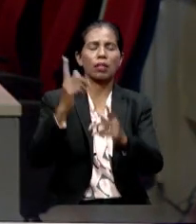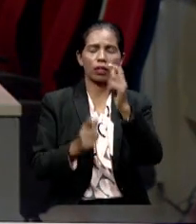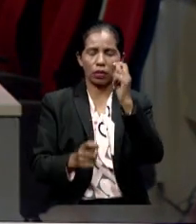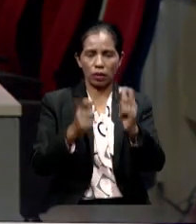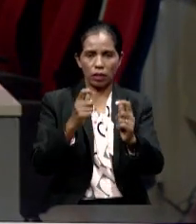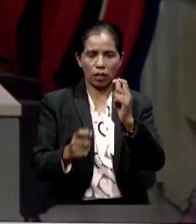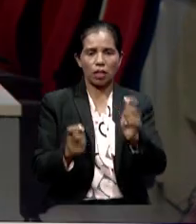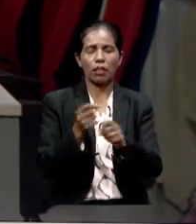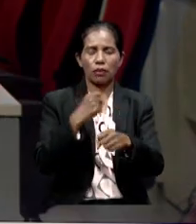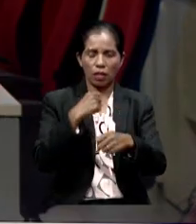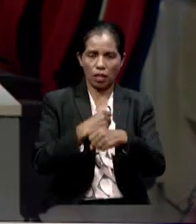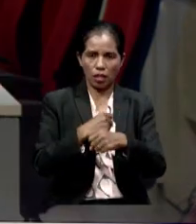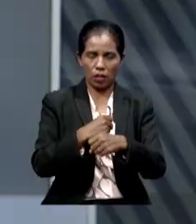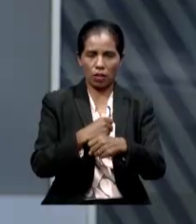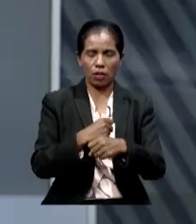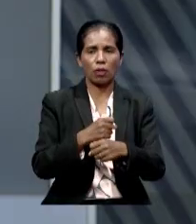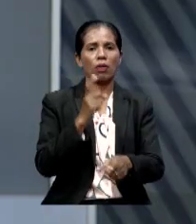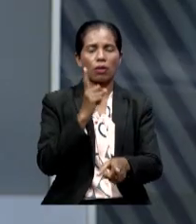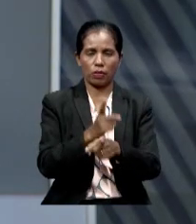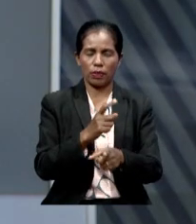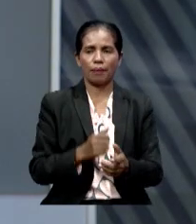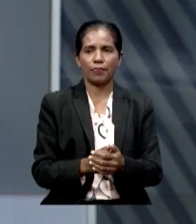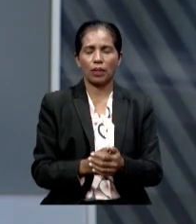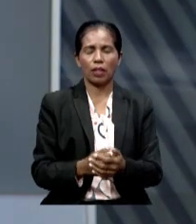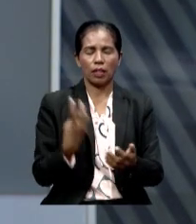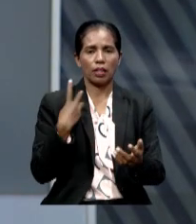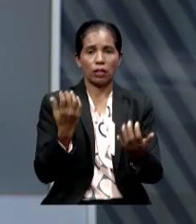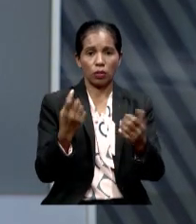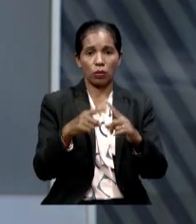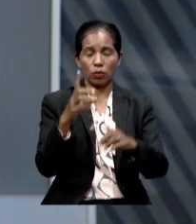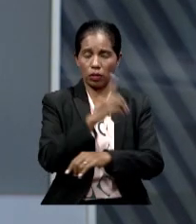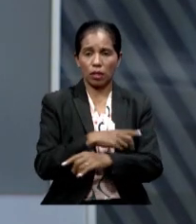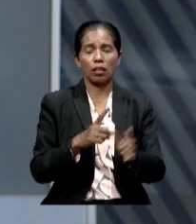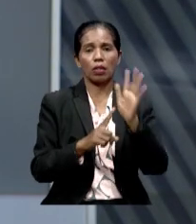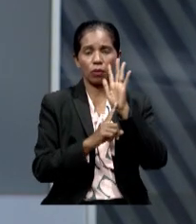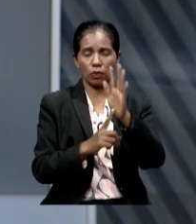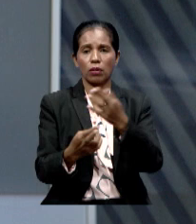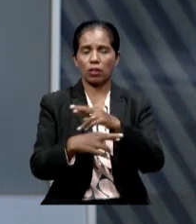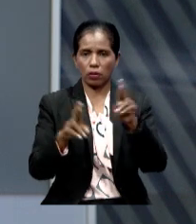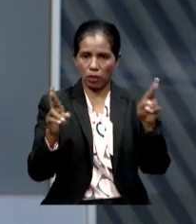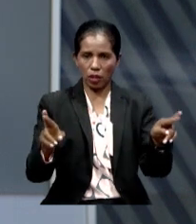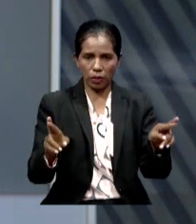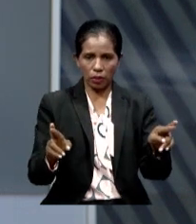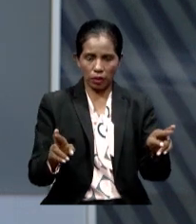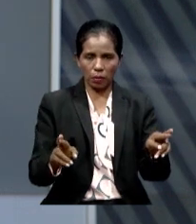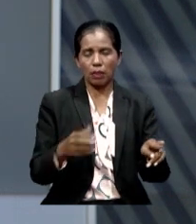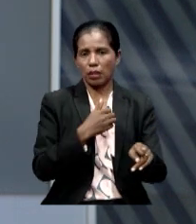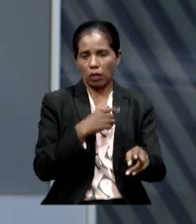Recurso atual validação. Hoje está fosse resultado e provisório.